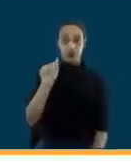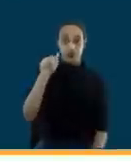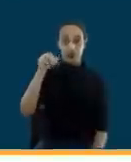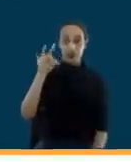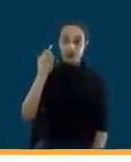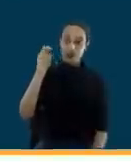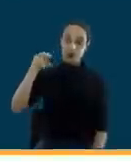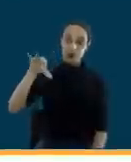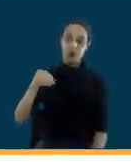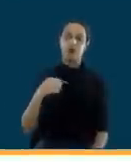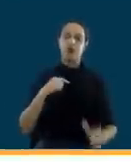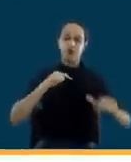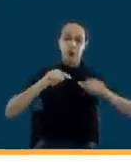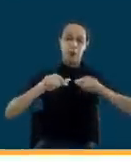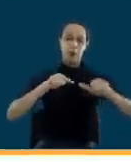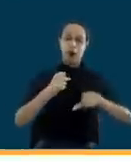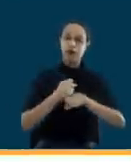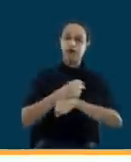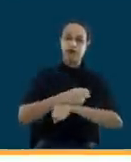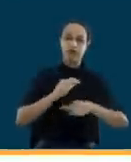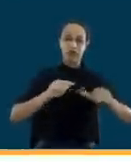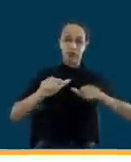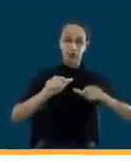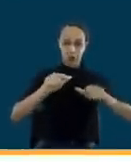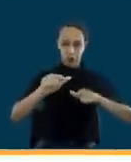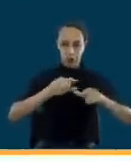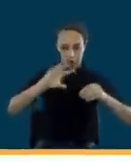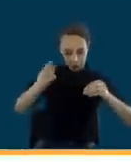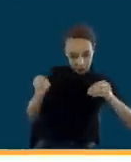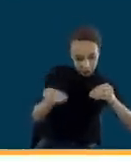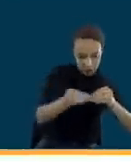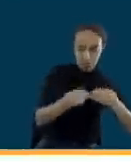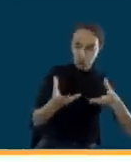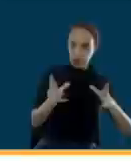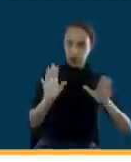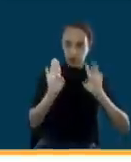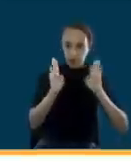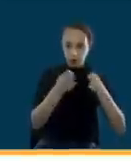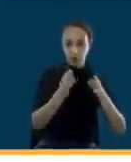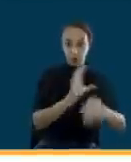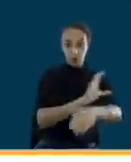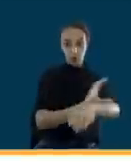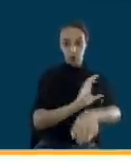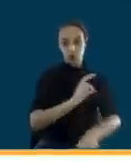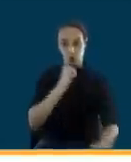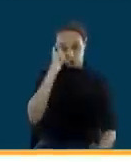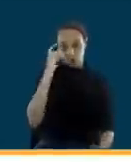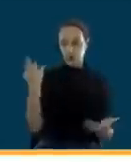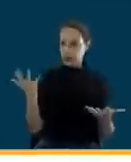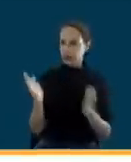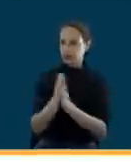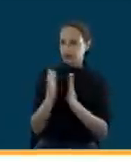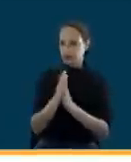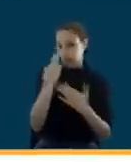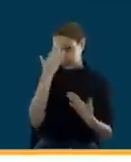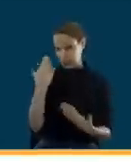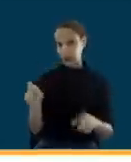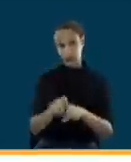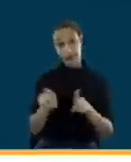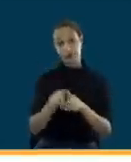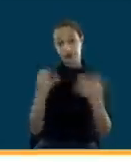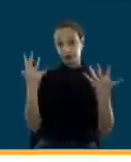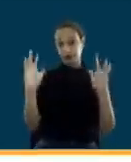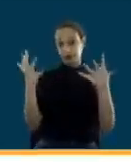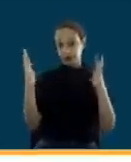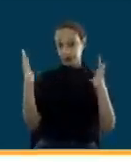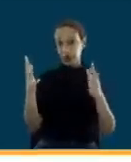muito linkado com a cultura. Então, agradecer, parabenizar o Sistema FEComércio por